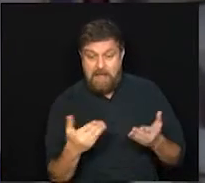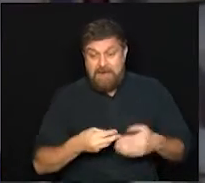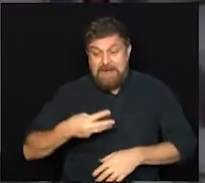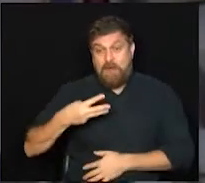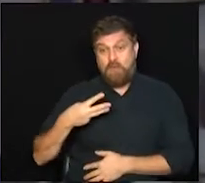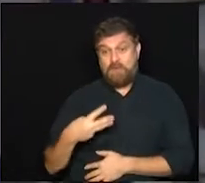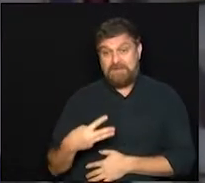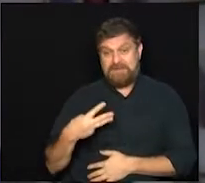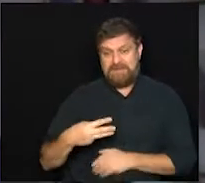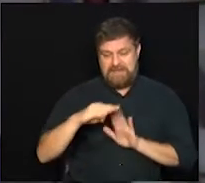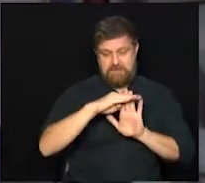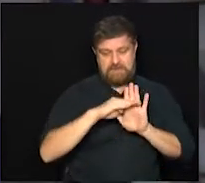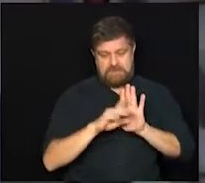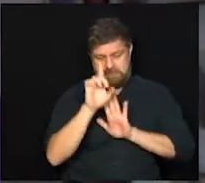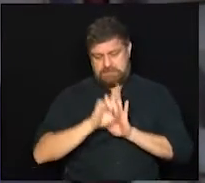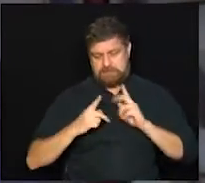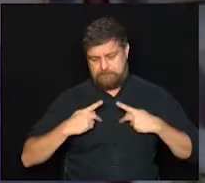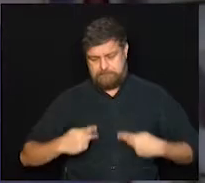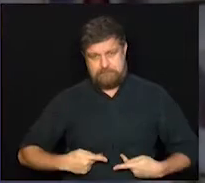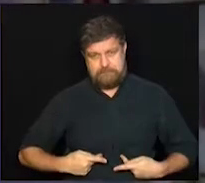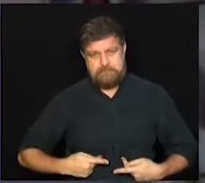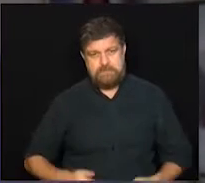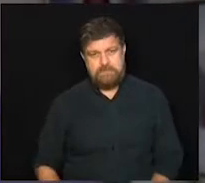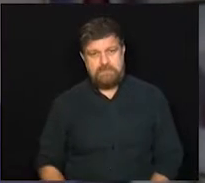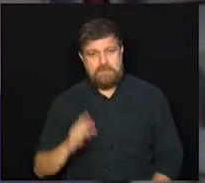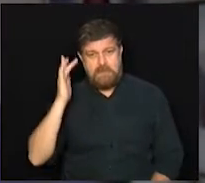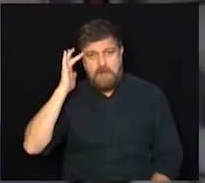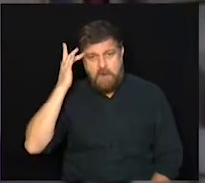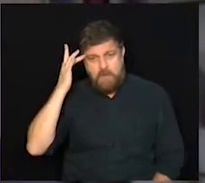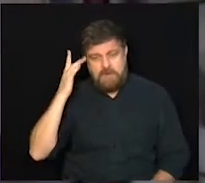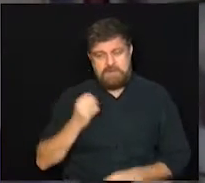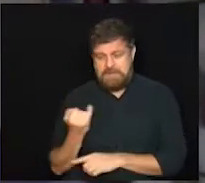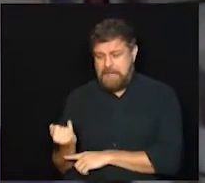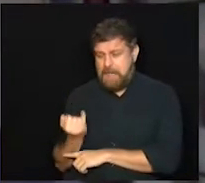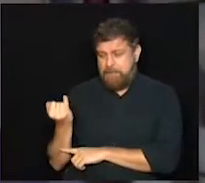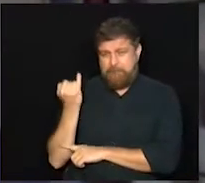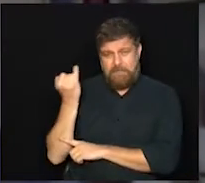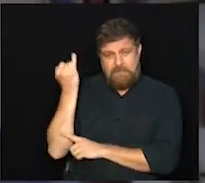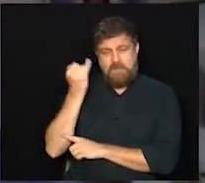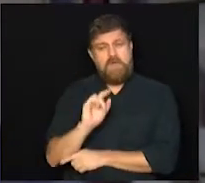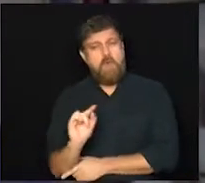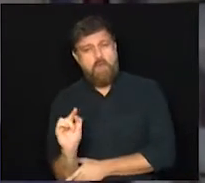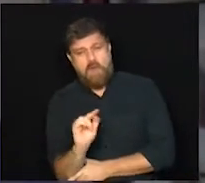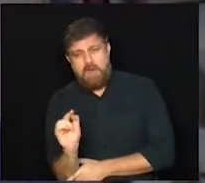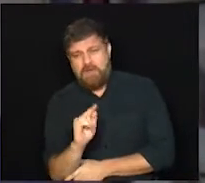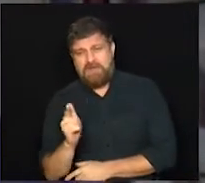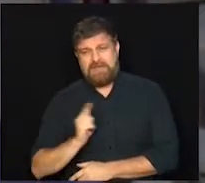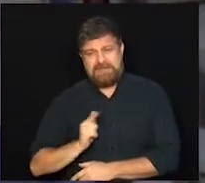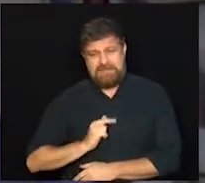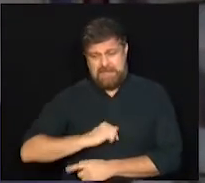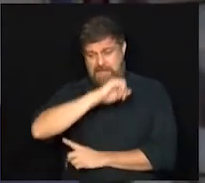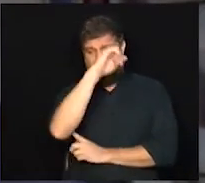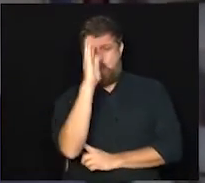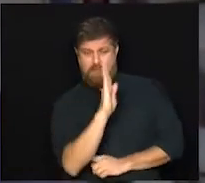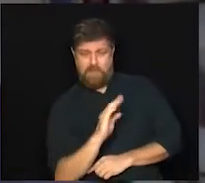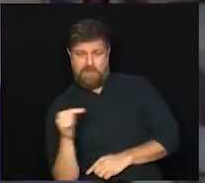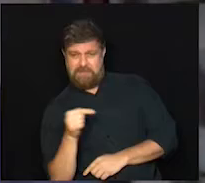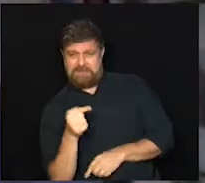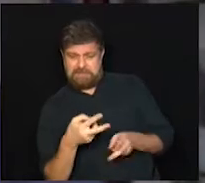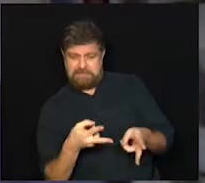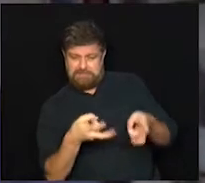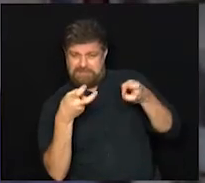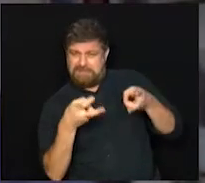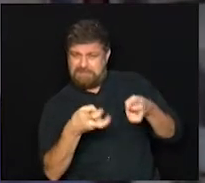3, né? Mas eu vou chegar lá. Eu acho que o que é muito importante é que o próprio Brasil começa a